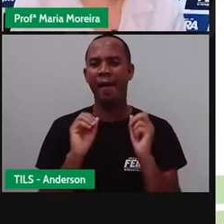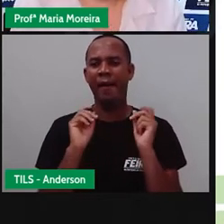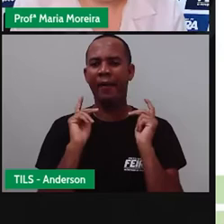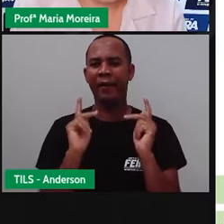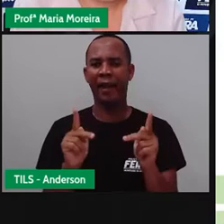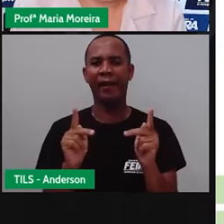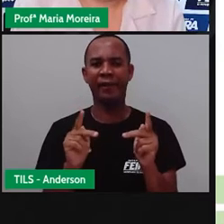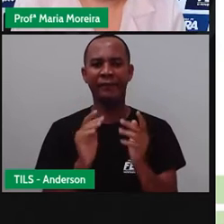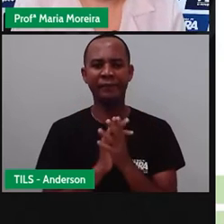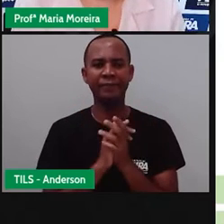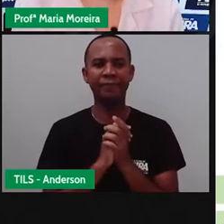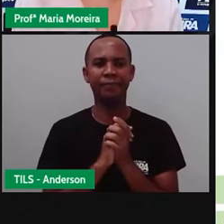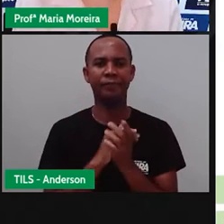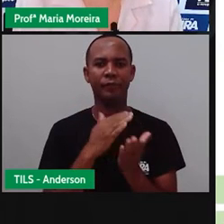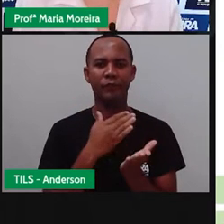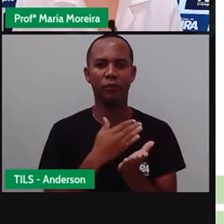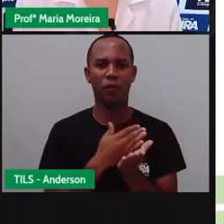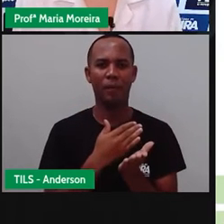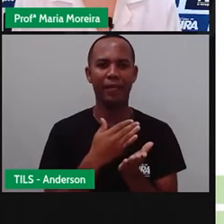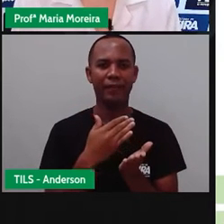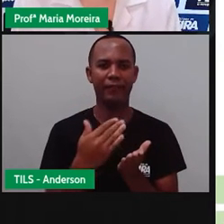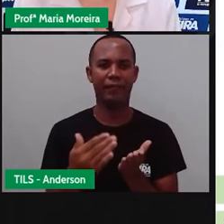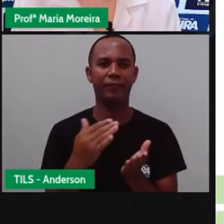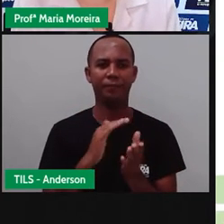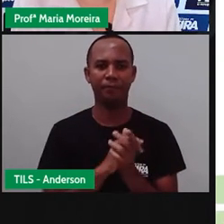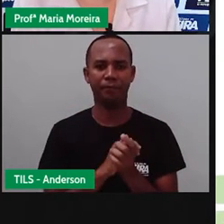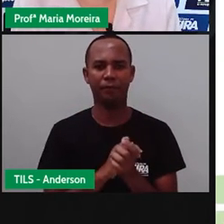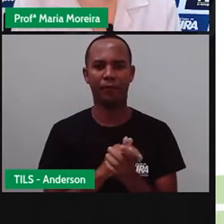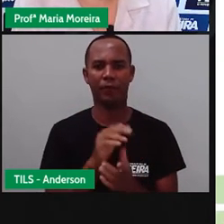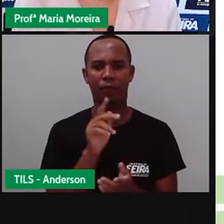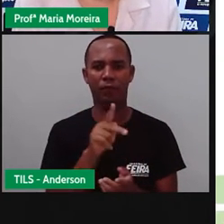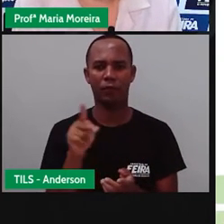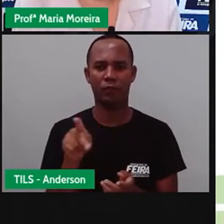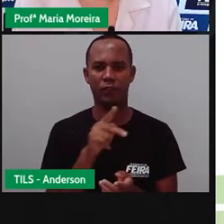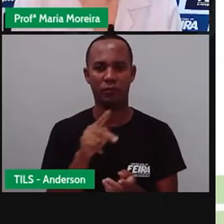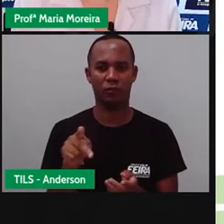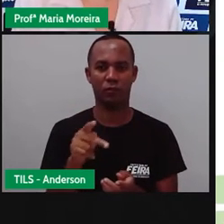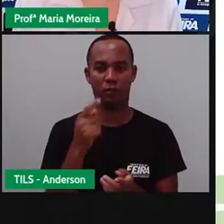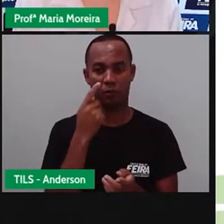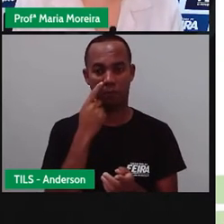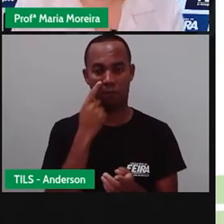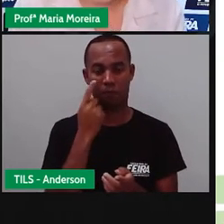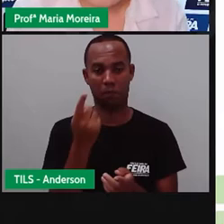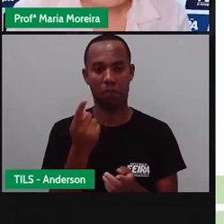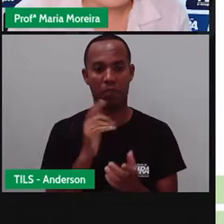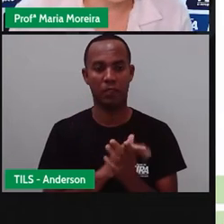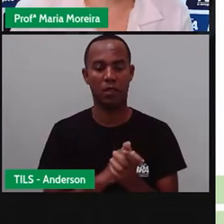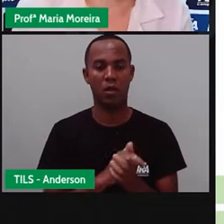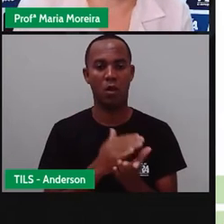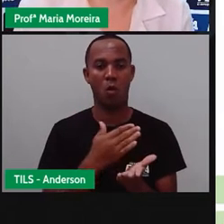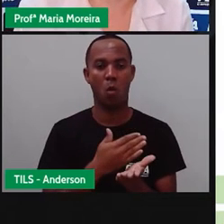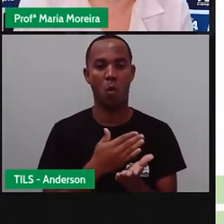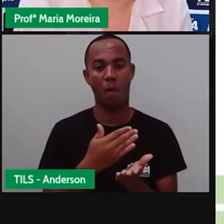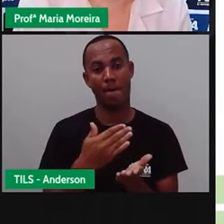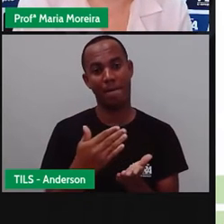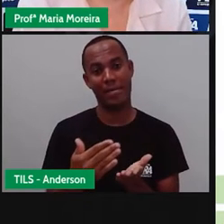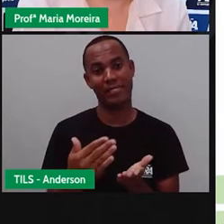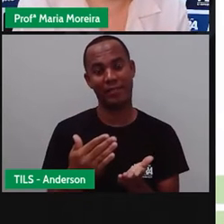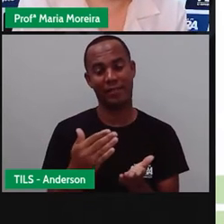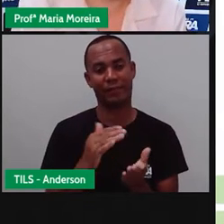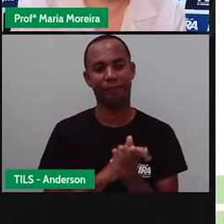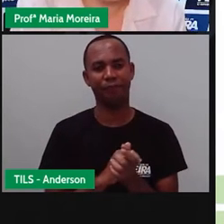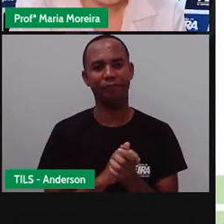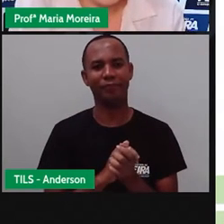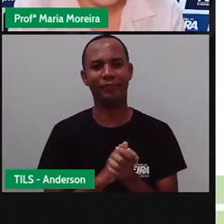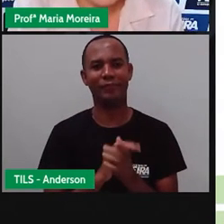vamos começar para o Mary Anderson né com e aqui agora terceiro ano vamos começar já fizemos